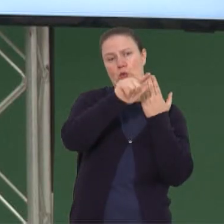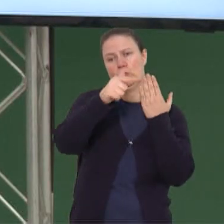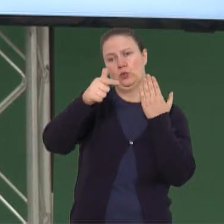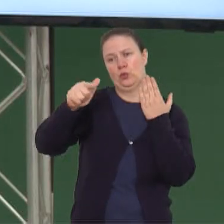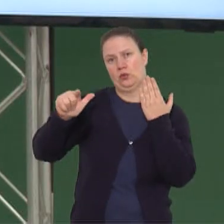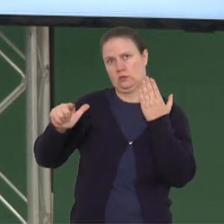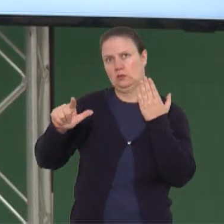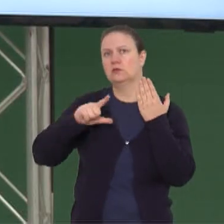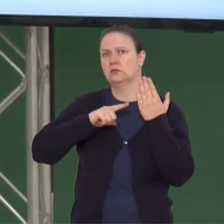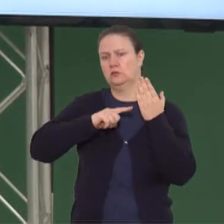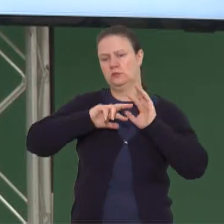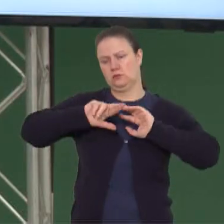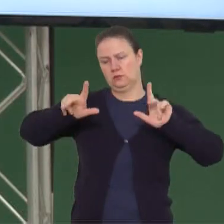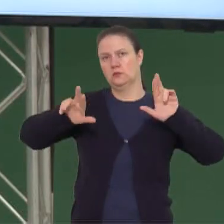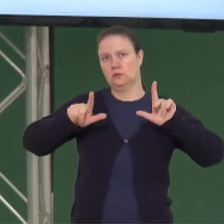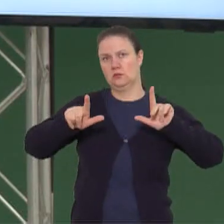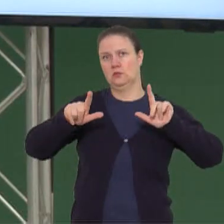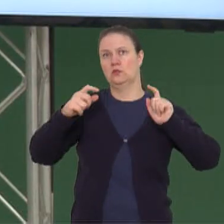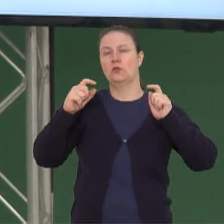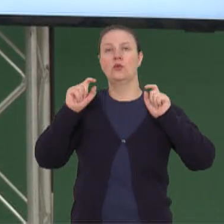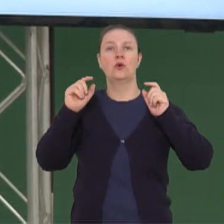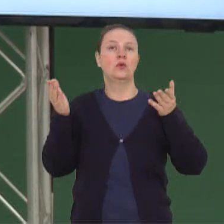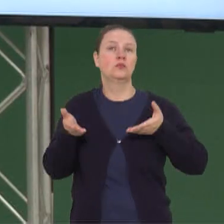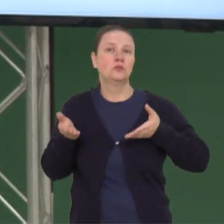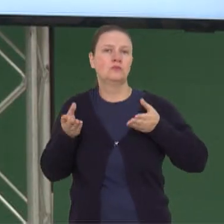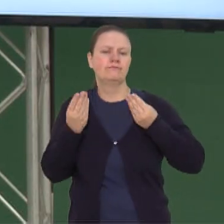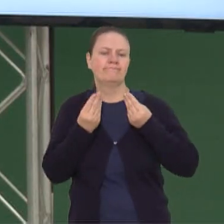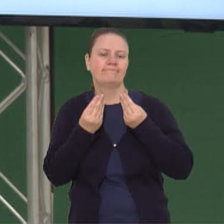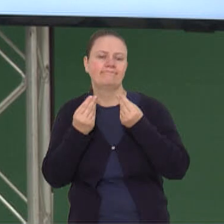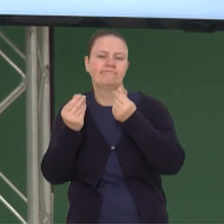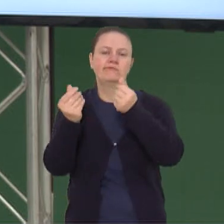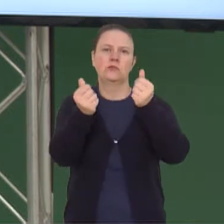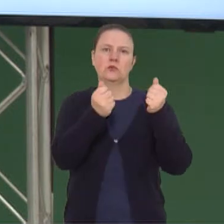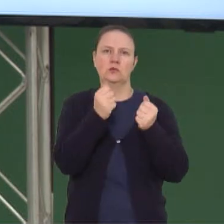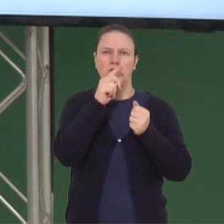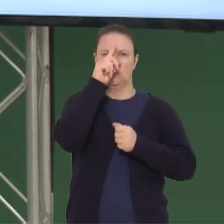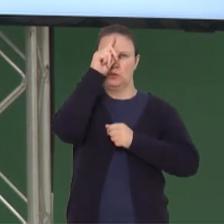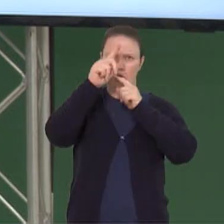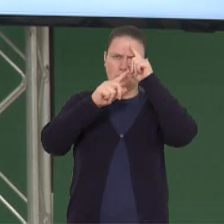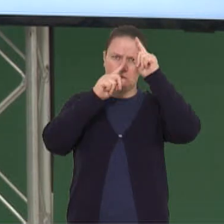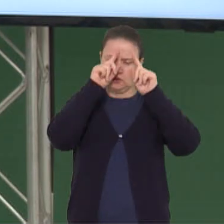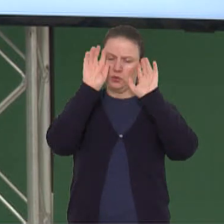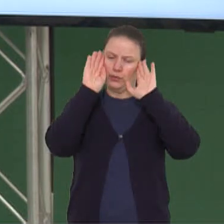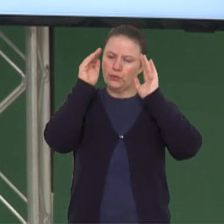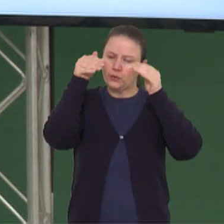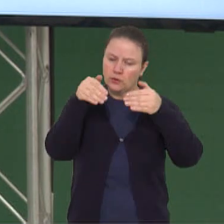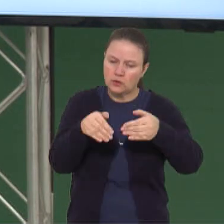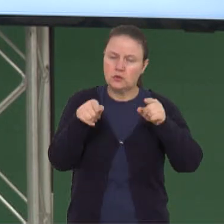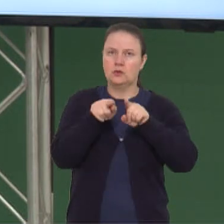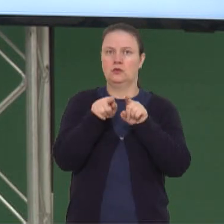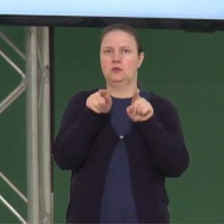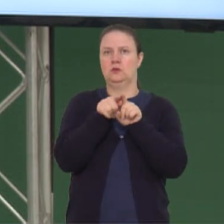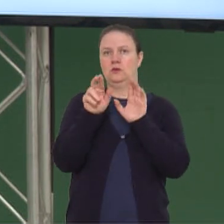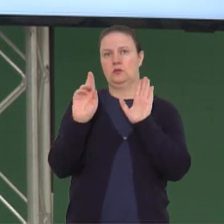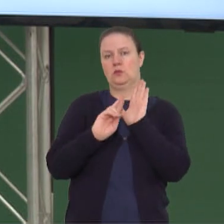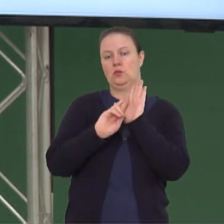filosofia. Nós pretendemos dar o quê? A essência, a ideia central que vai ser a resposta do